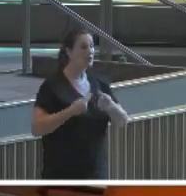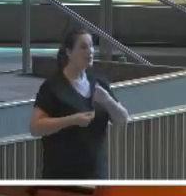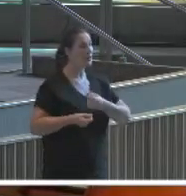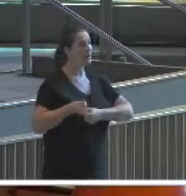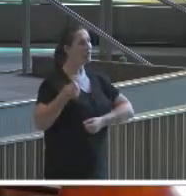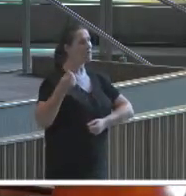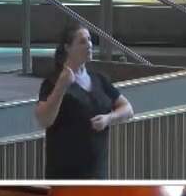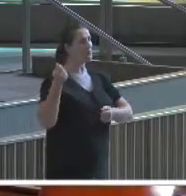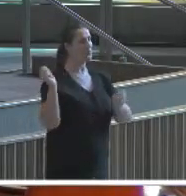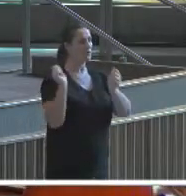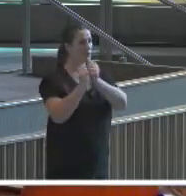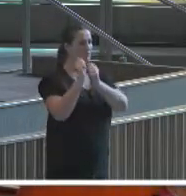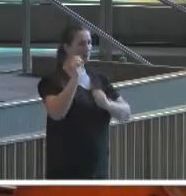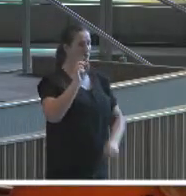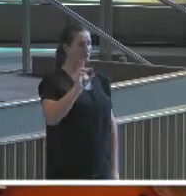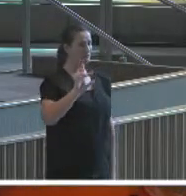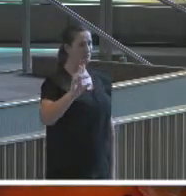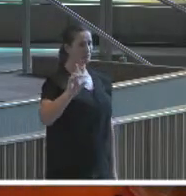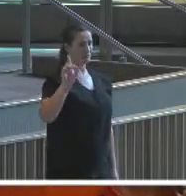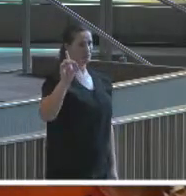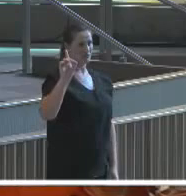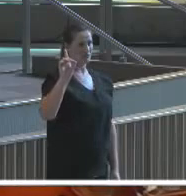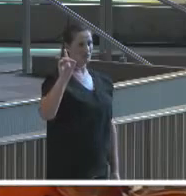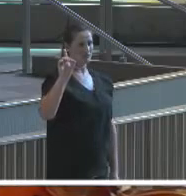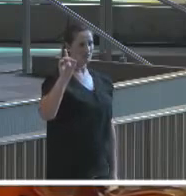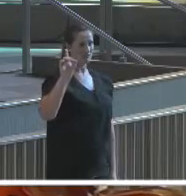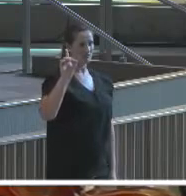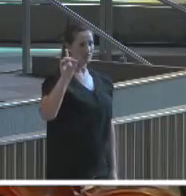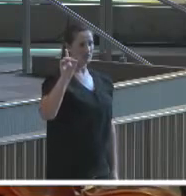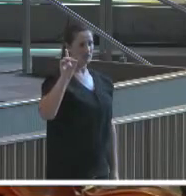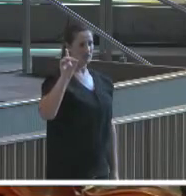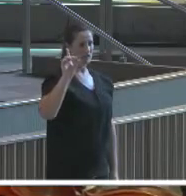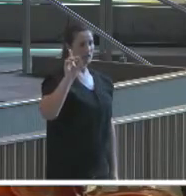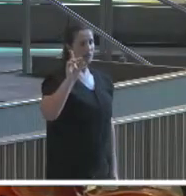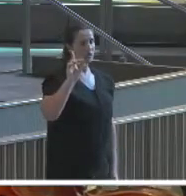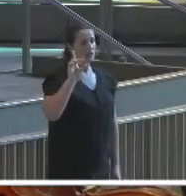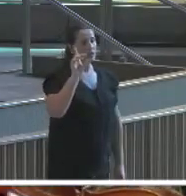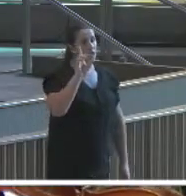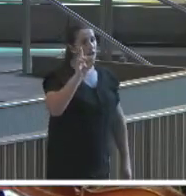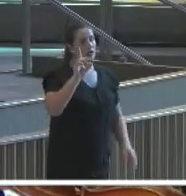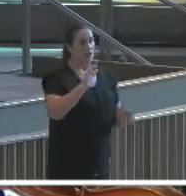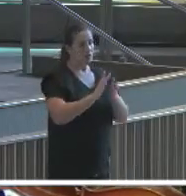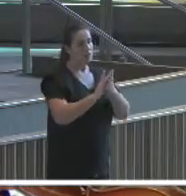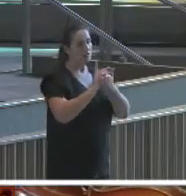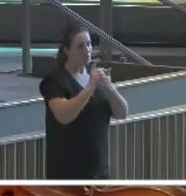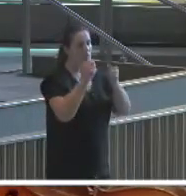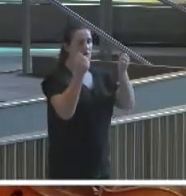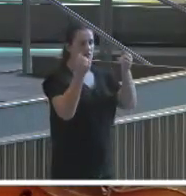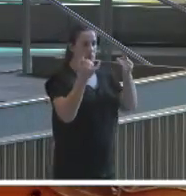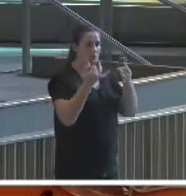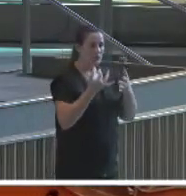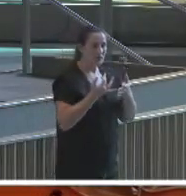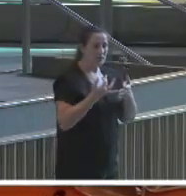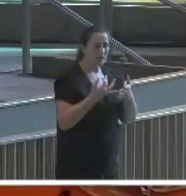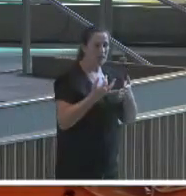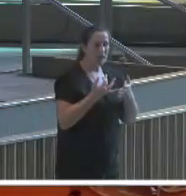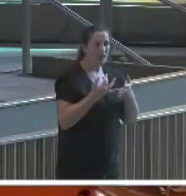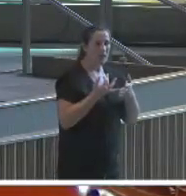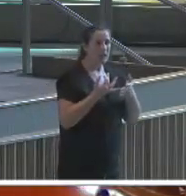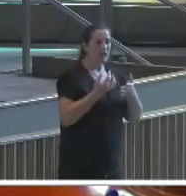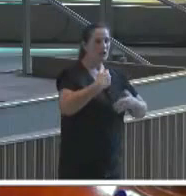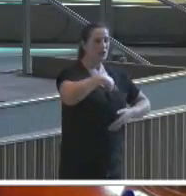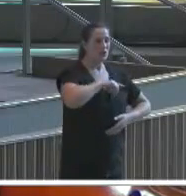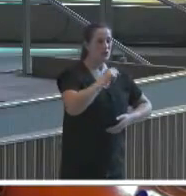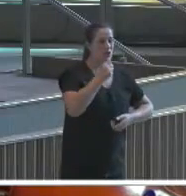as fontes de água viva, água corrente da mina, por cisternas rotas que não conseguem reter